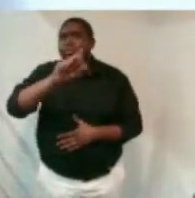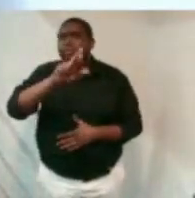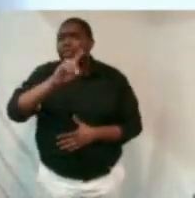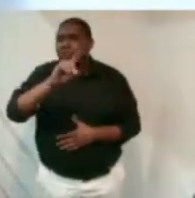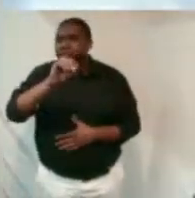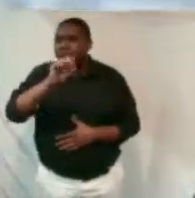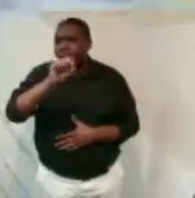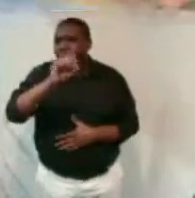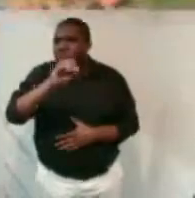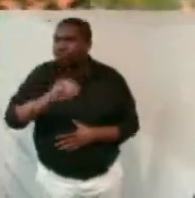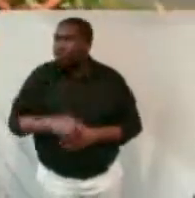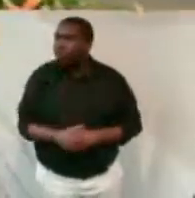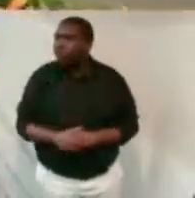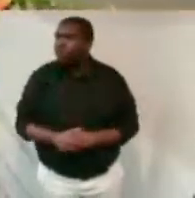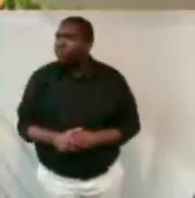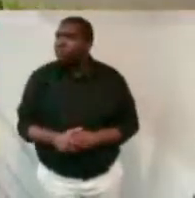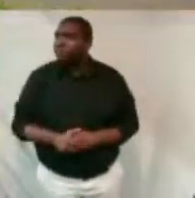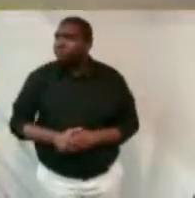Teixeira.